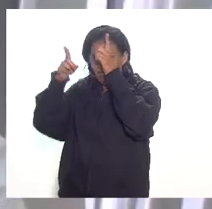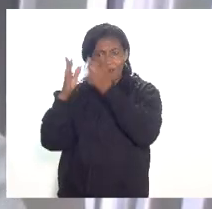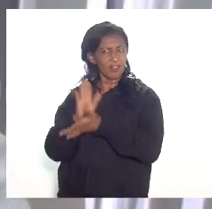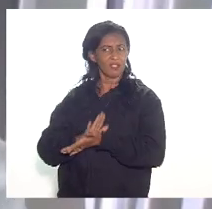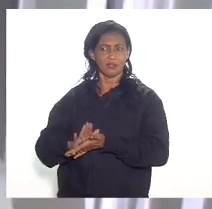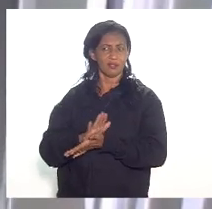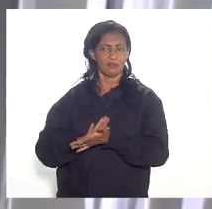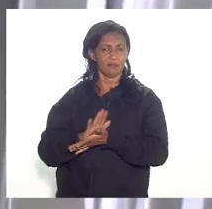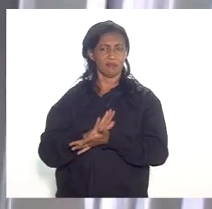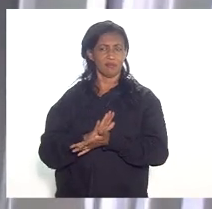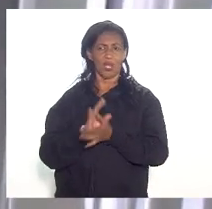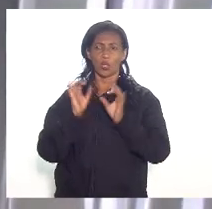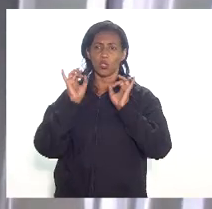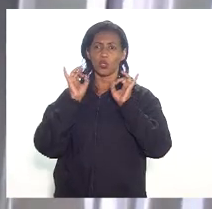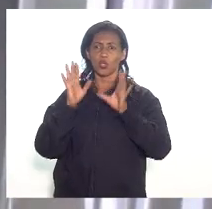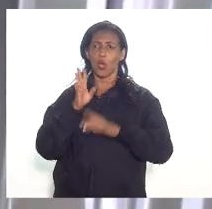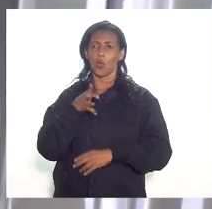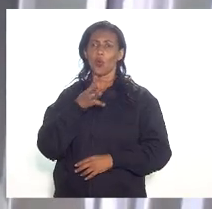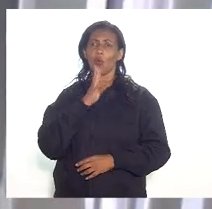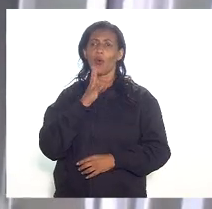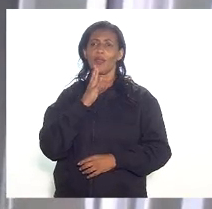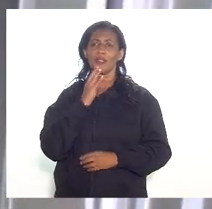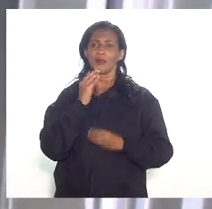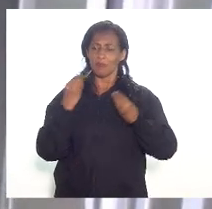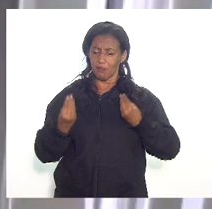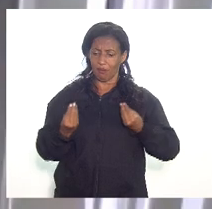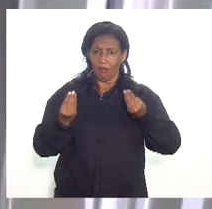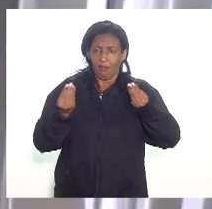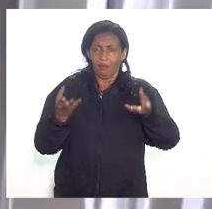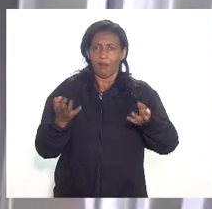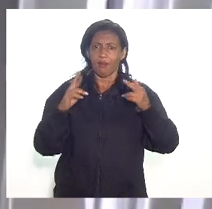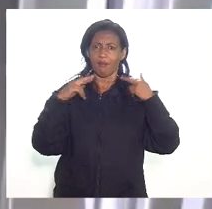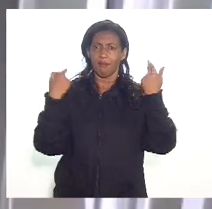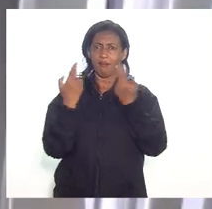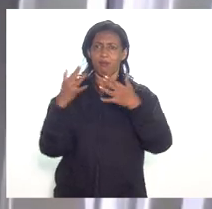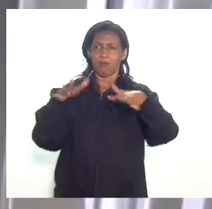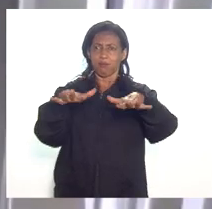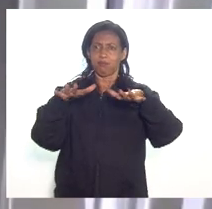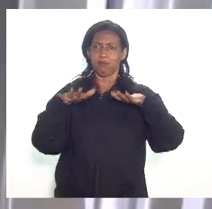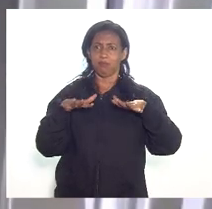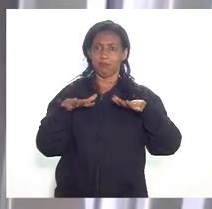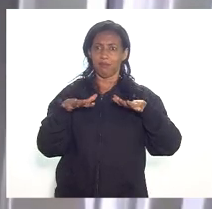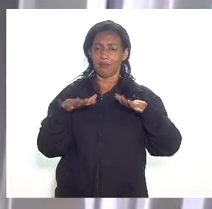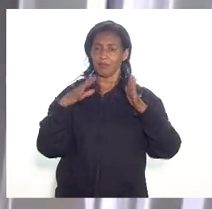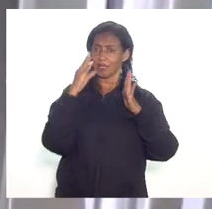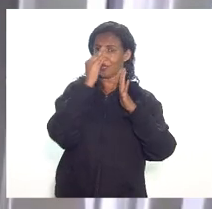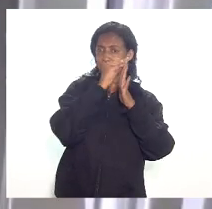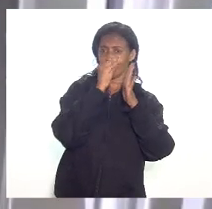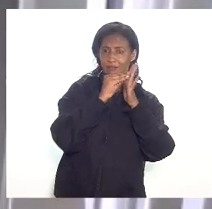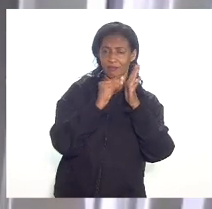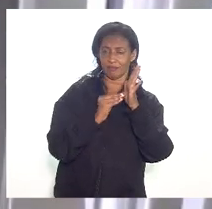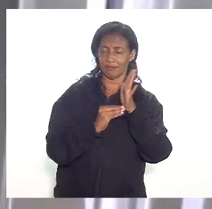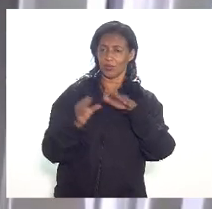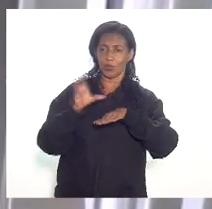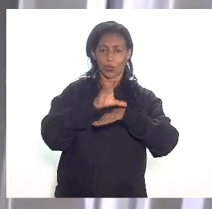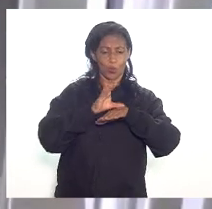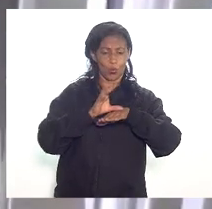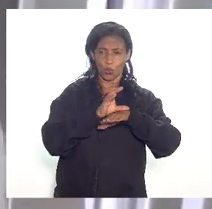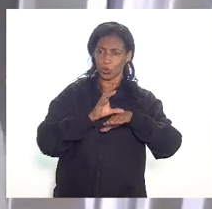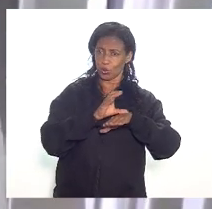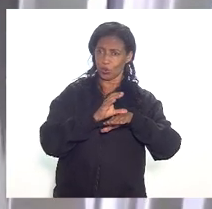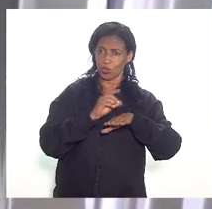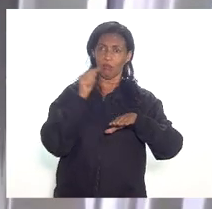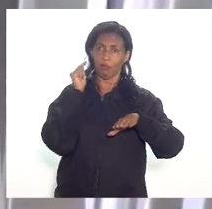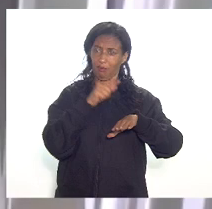apenas trazendo para a legislação ordinária estadual preceitos constitucionais consagrados na